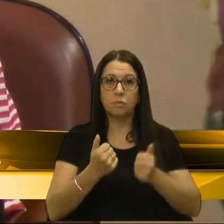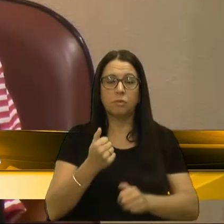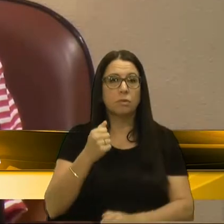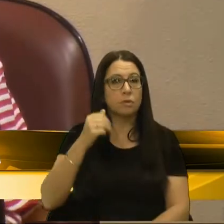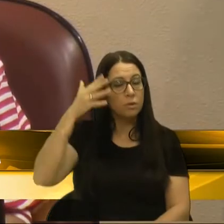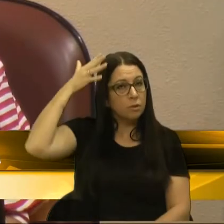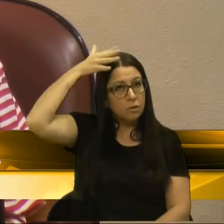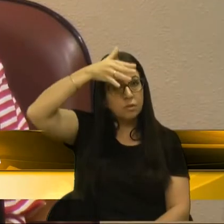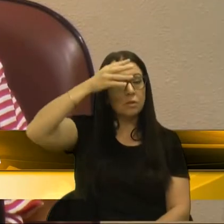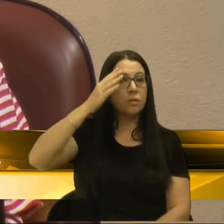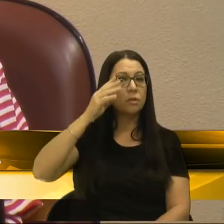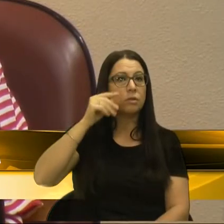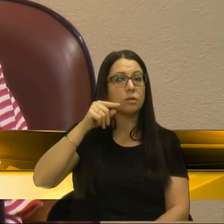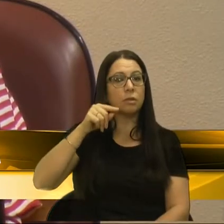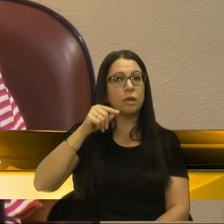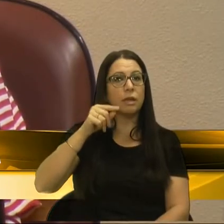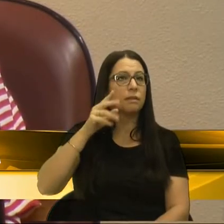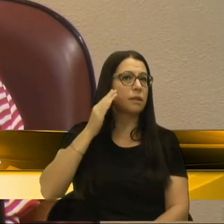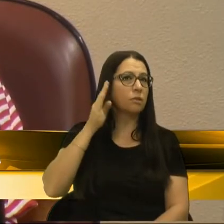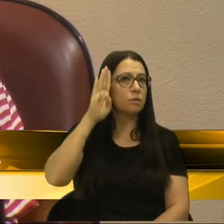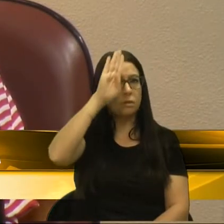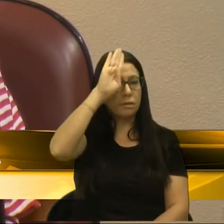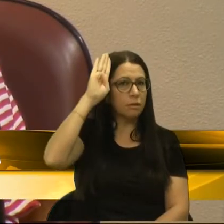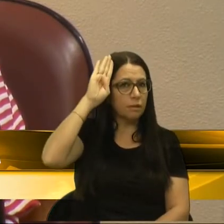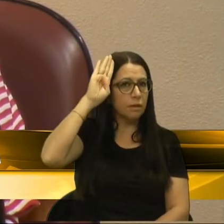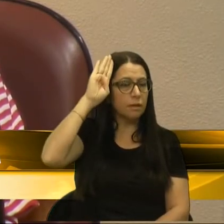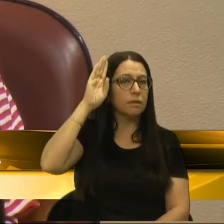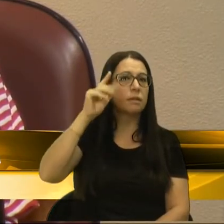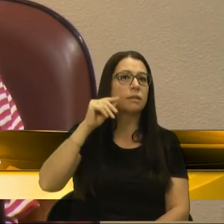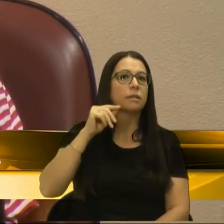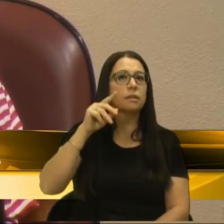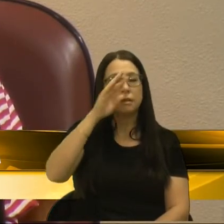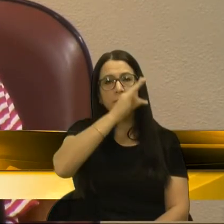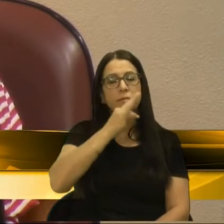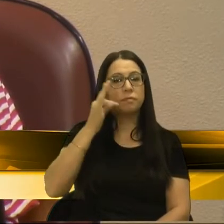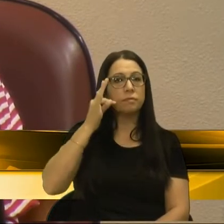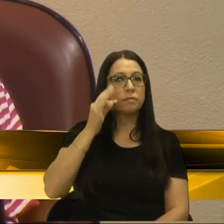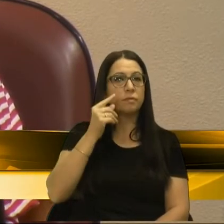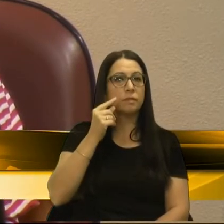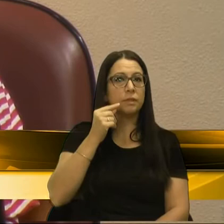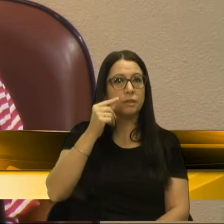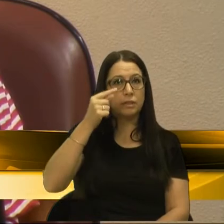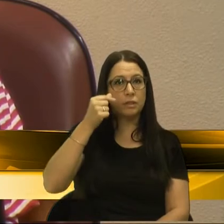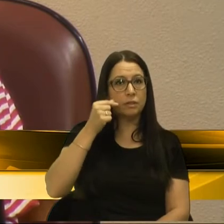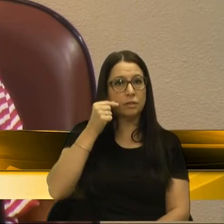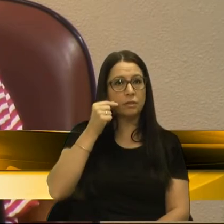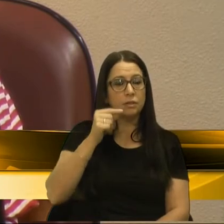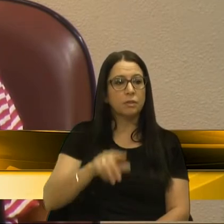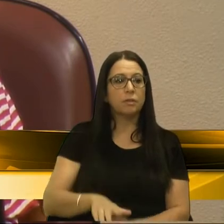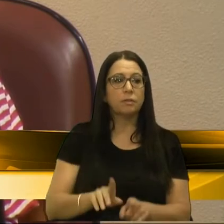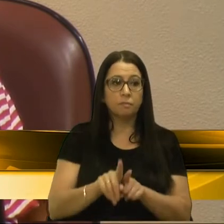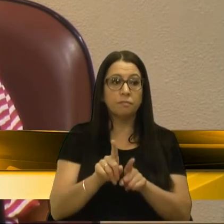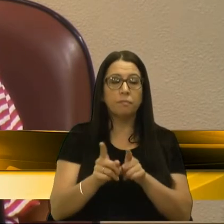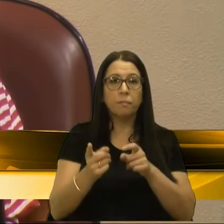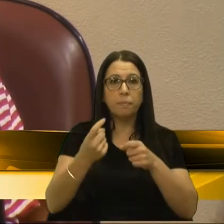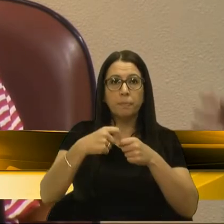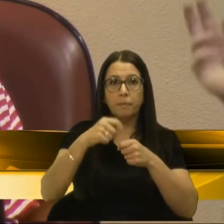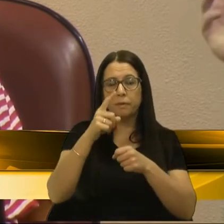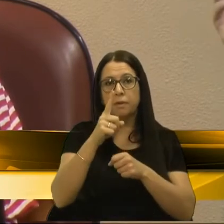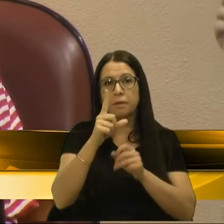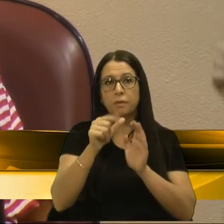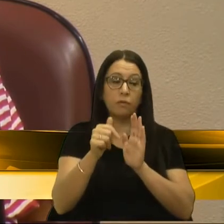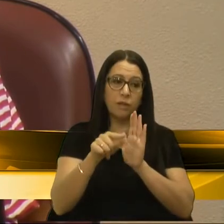Bressan, Alceu Tomé, Tatiane Frisso e Alberto Meneguzzi. Vereadores que compõem a 17ª